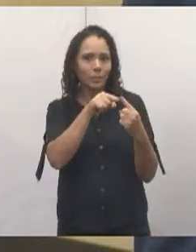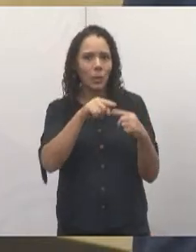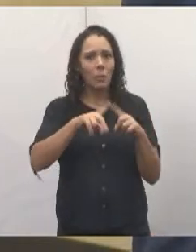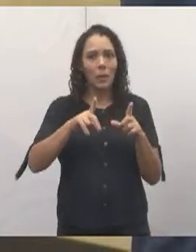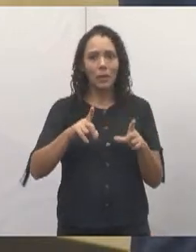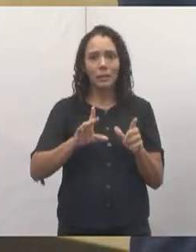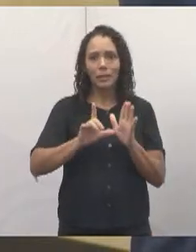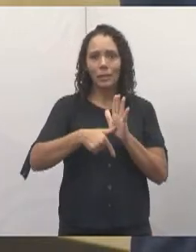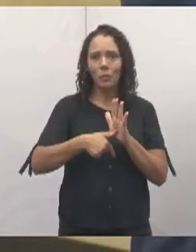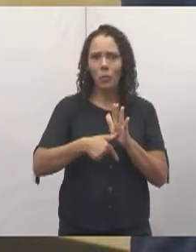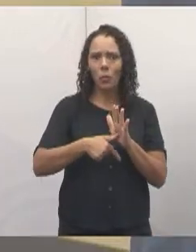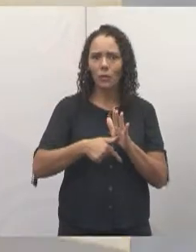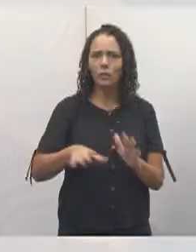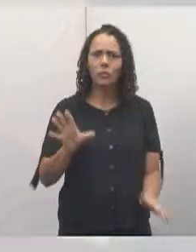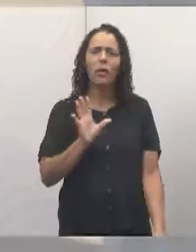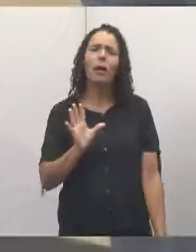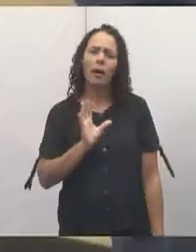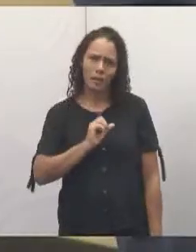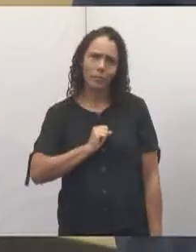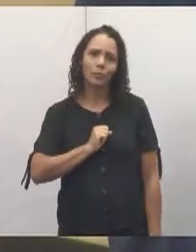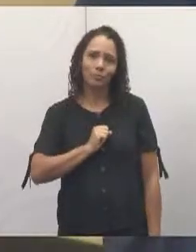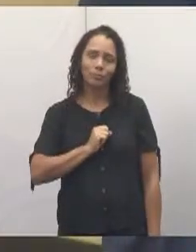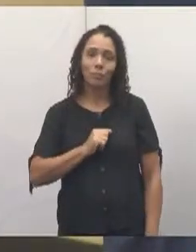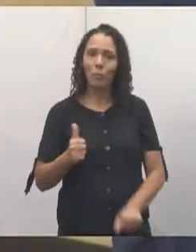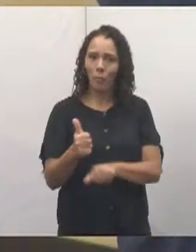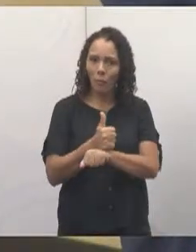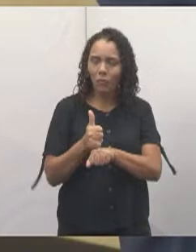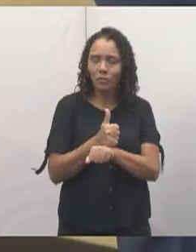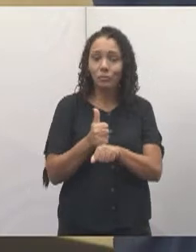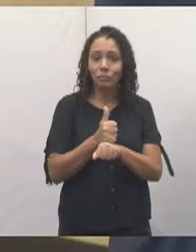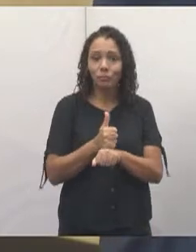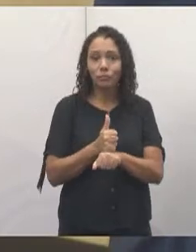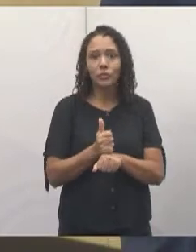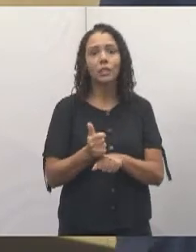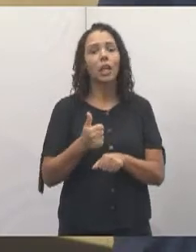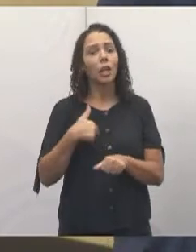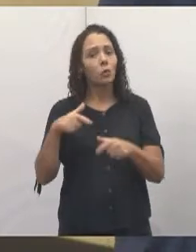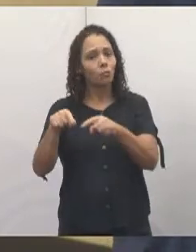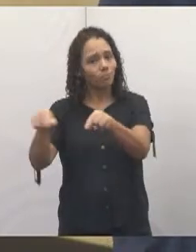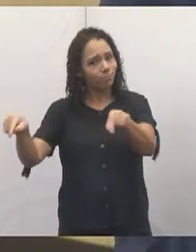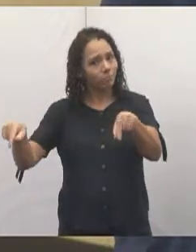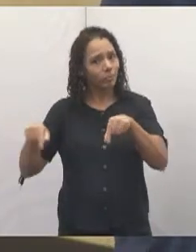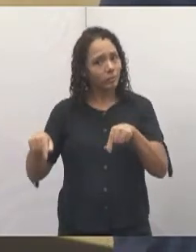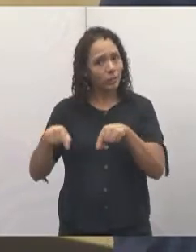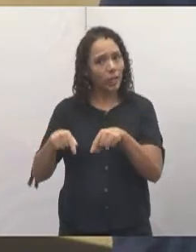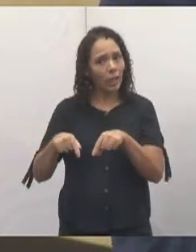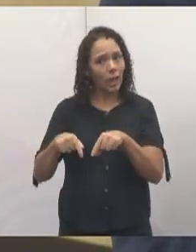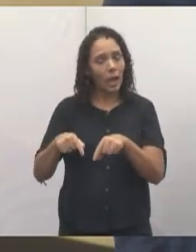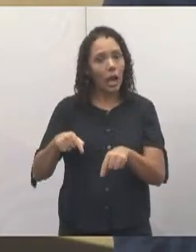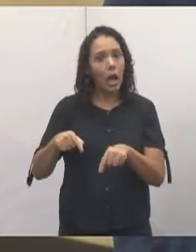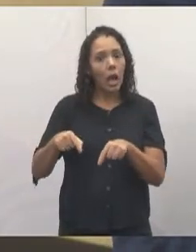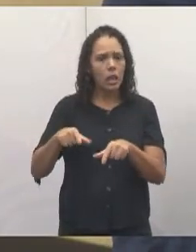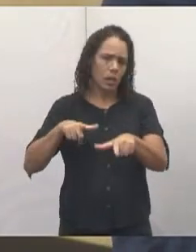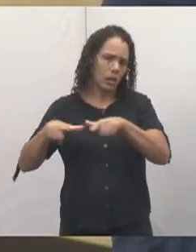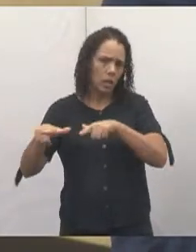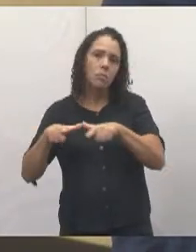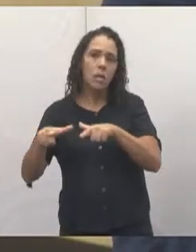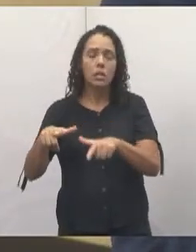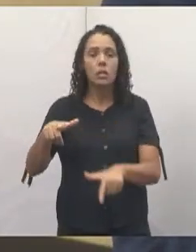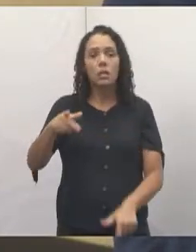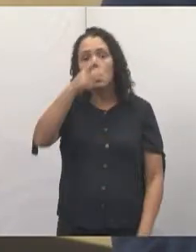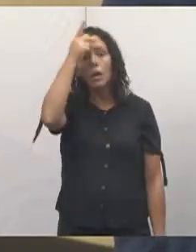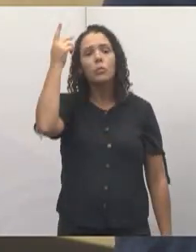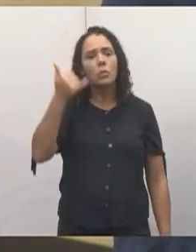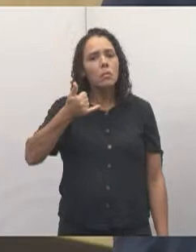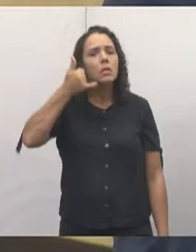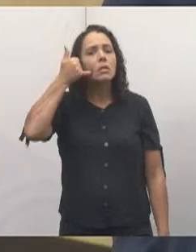pegando gosto pela profissão, né? Eu estava no escritório lá e de repente a pessoa da OAB me ligou falando, eu queria saber,